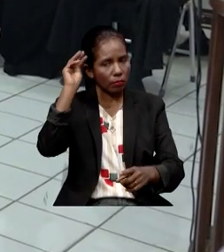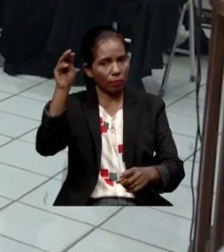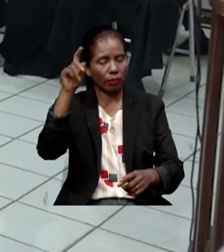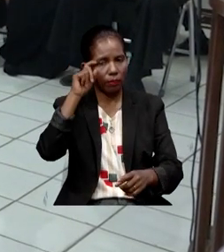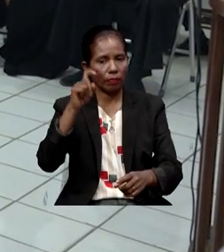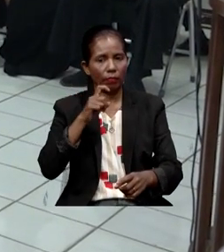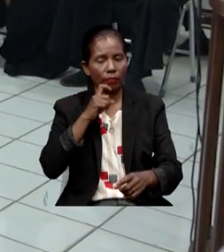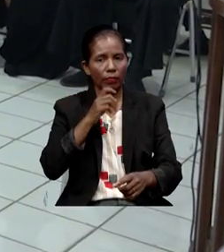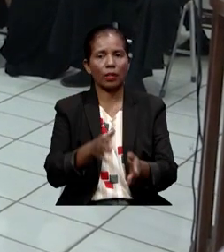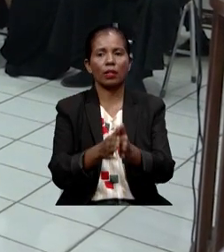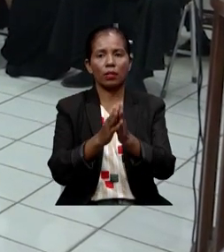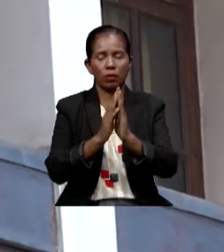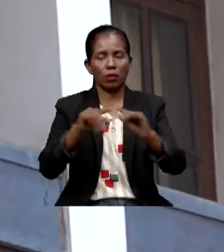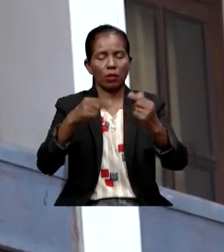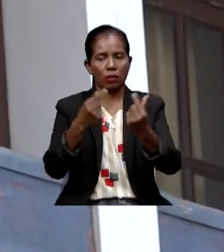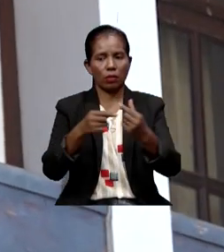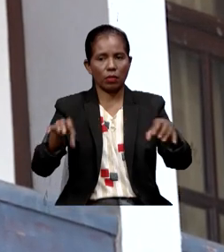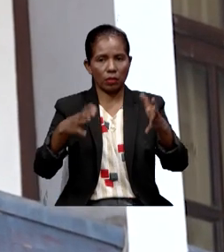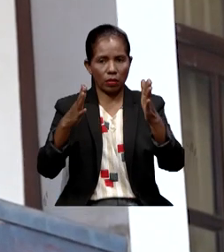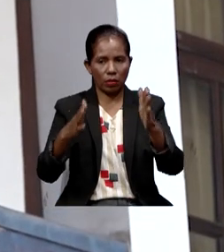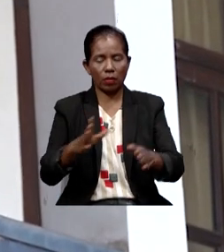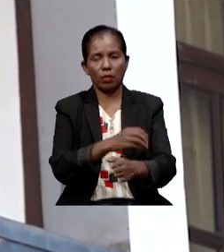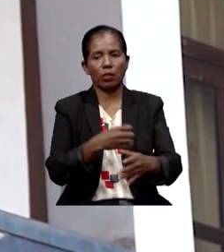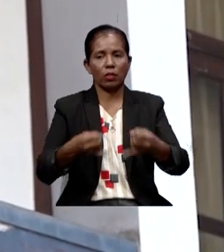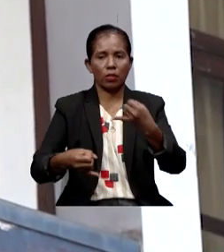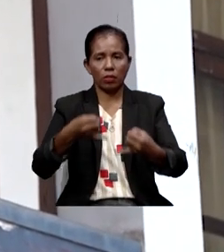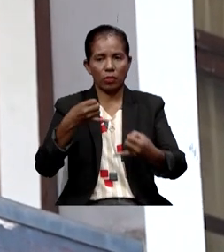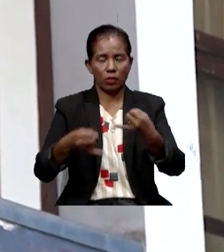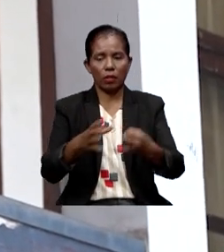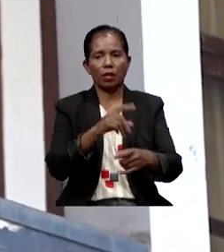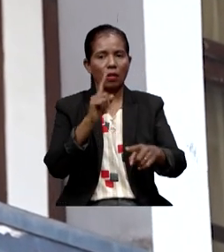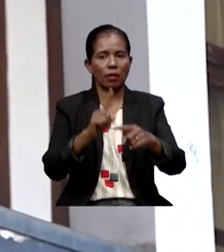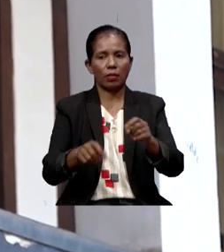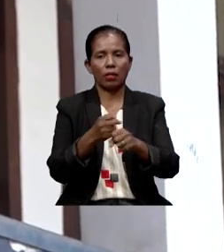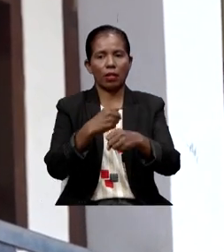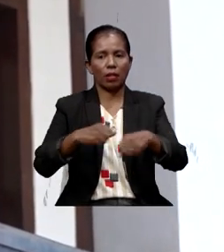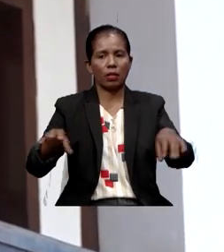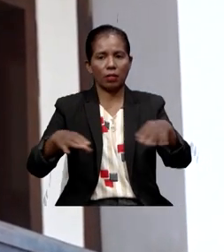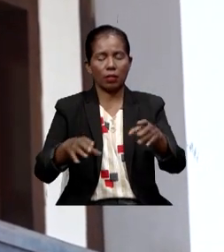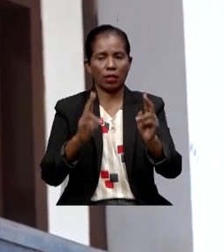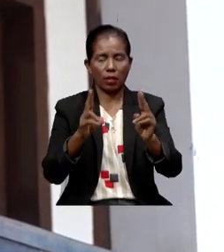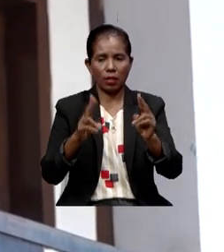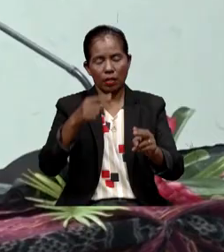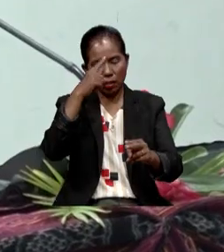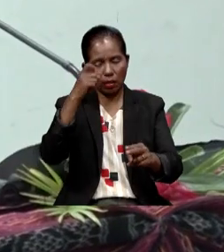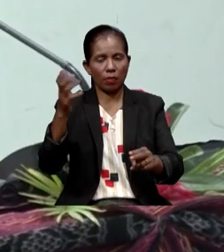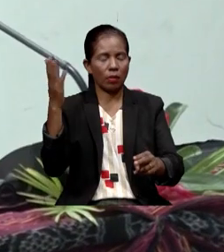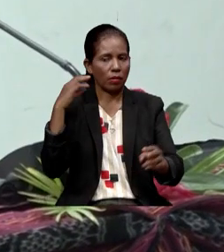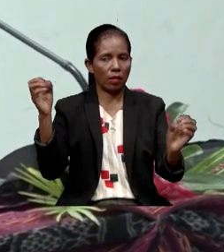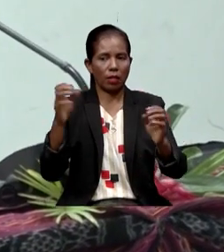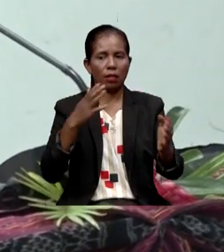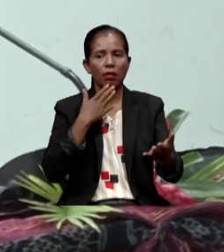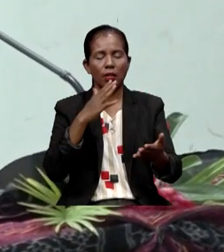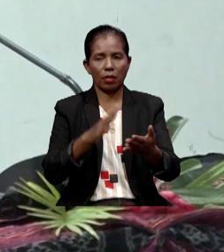Sana Guzmão, o suba Grupo Trabalho Reforma Setor Justiça, a tu labele ao serviço ANSI, também ANSI nela de um